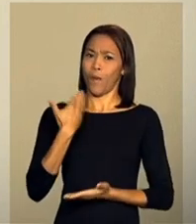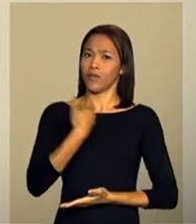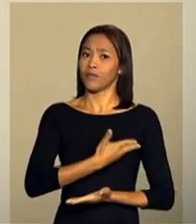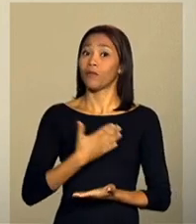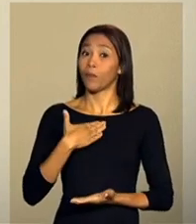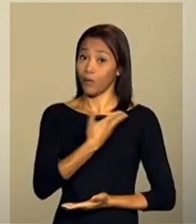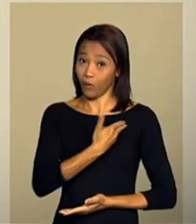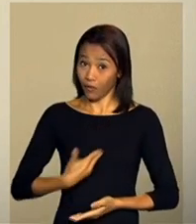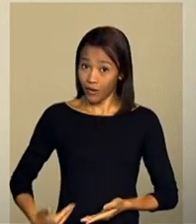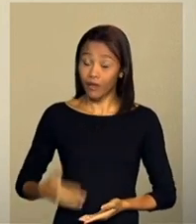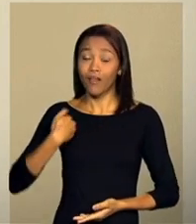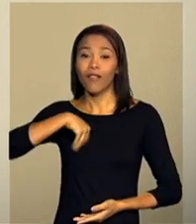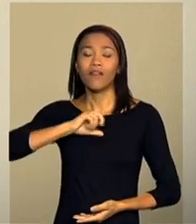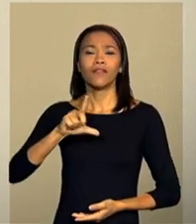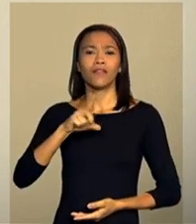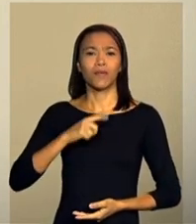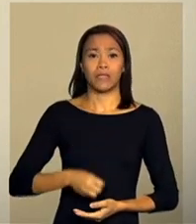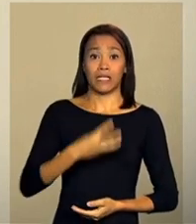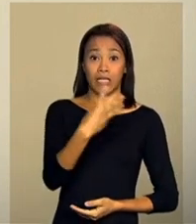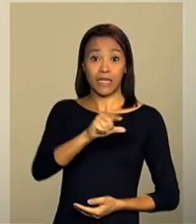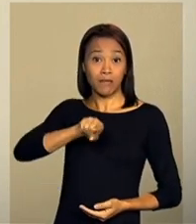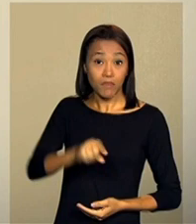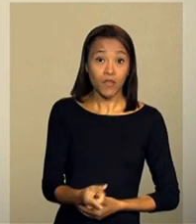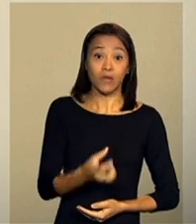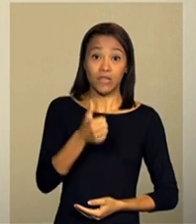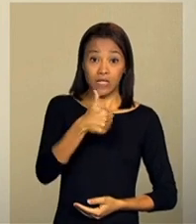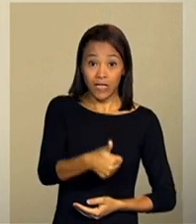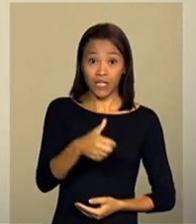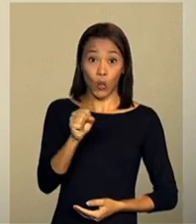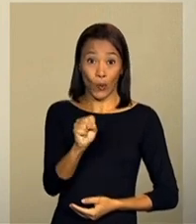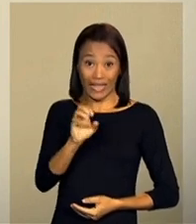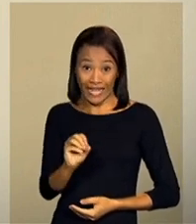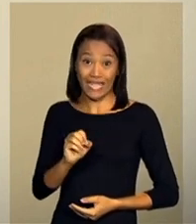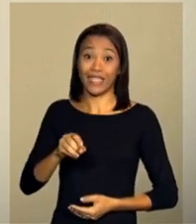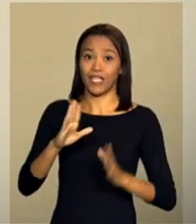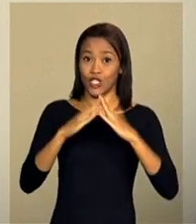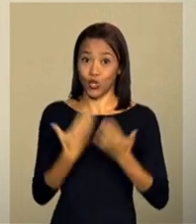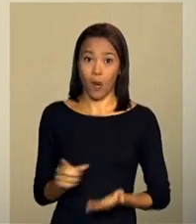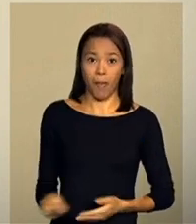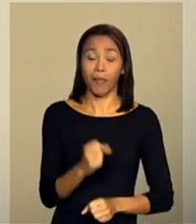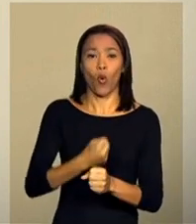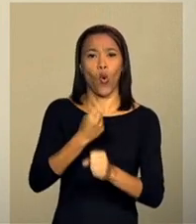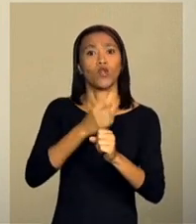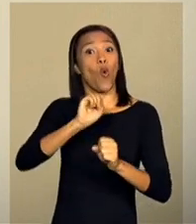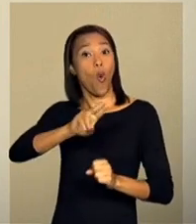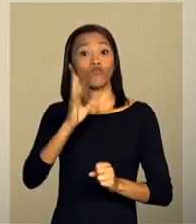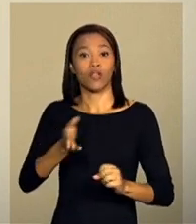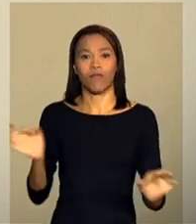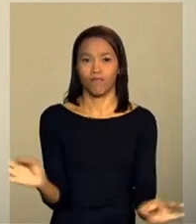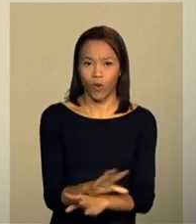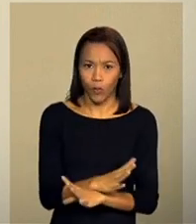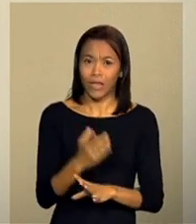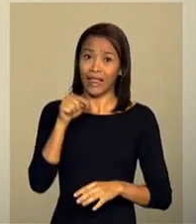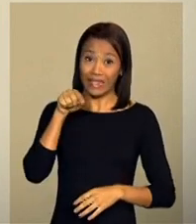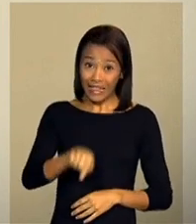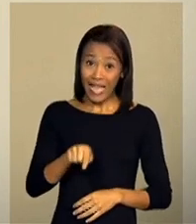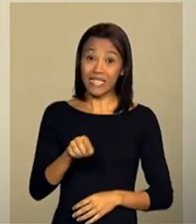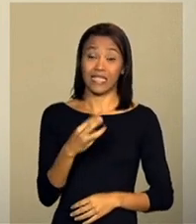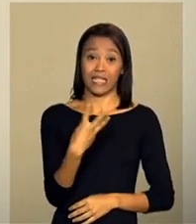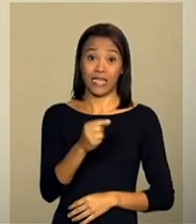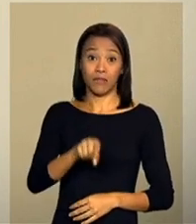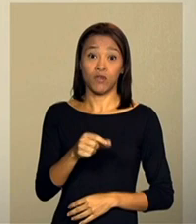meu governo nós temos 3.180 creches em obras ou já concluídas dessas